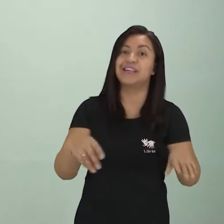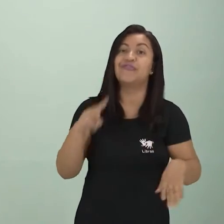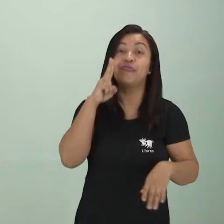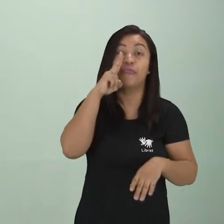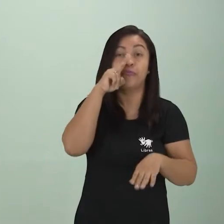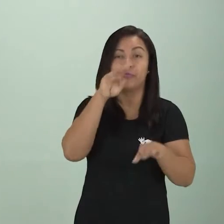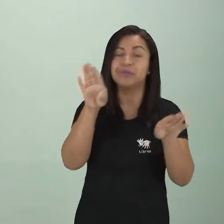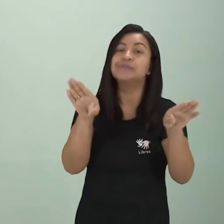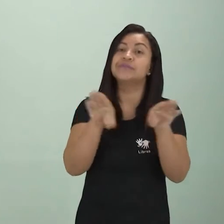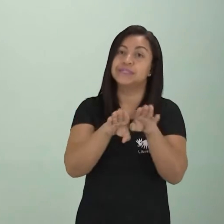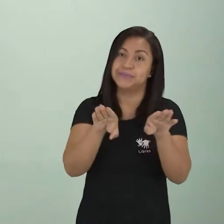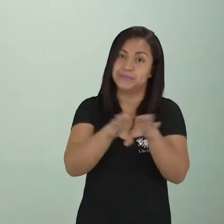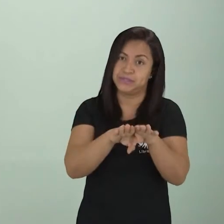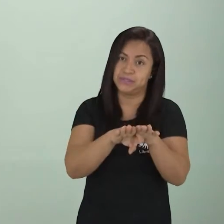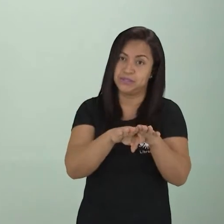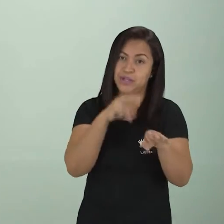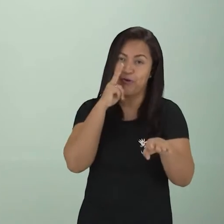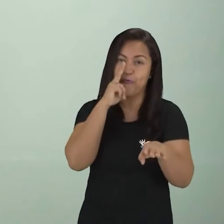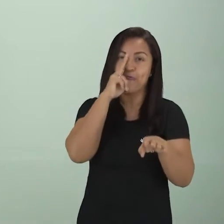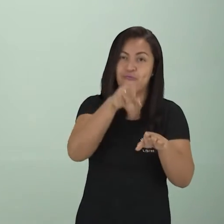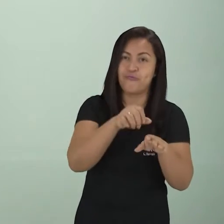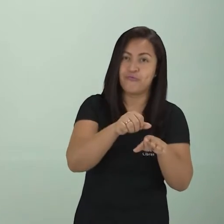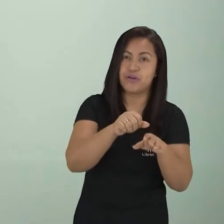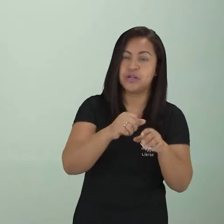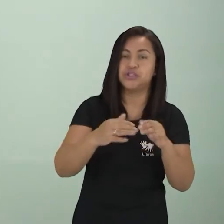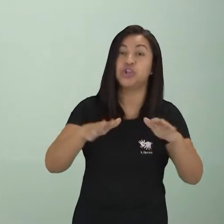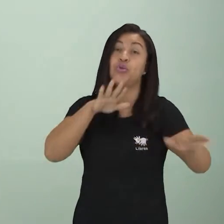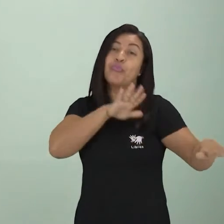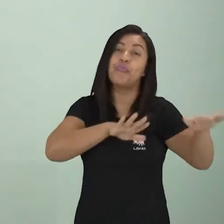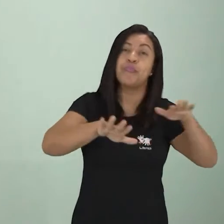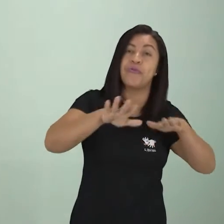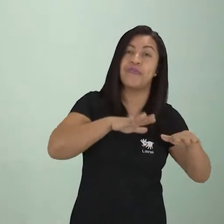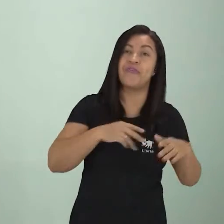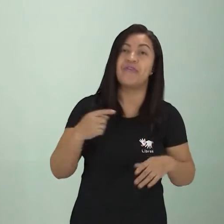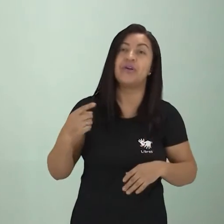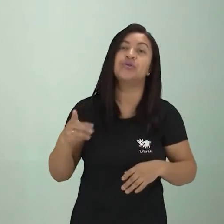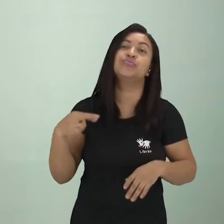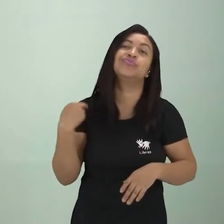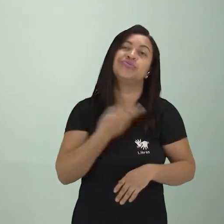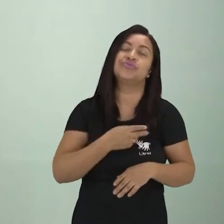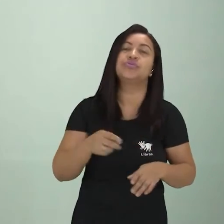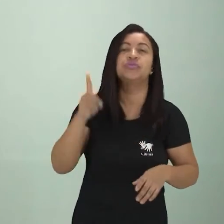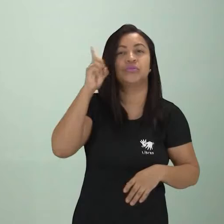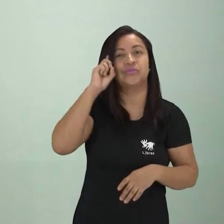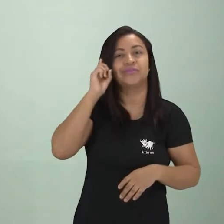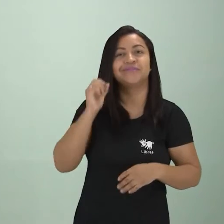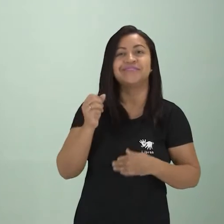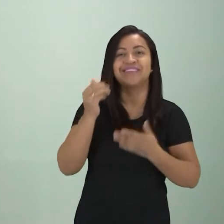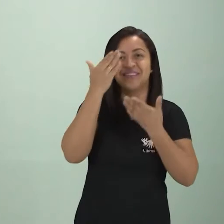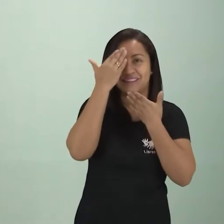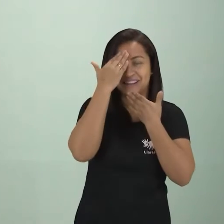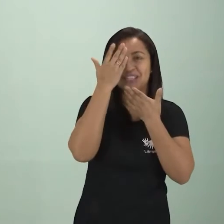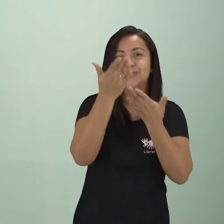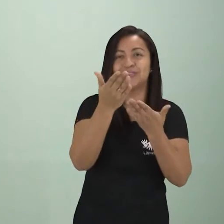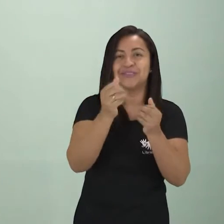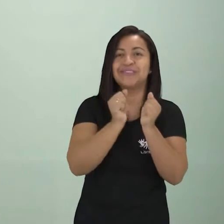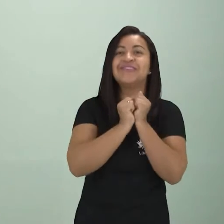força está atrelado ao nosso dia o tempo inteiro, certo? Eu quero agradecer você por ter ficado comigo até